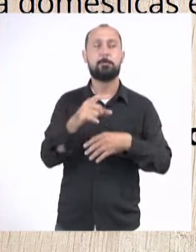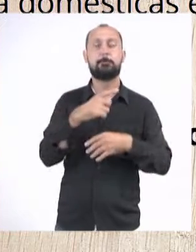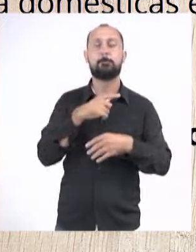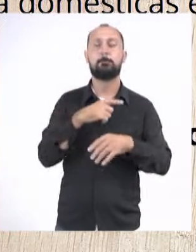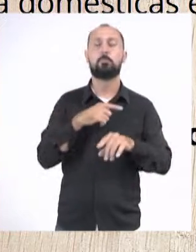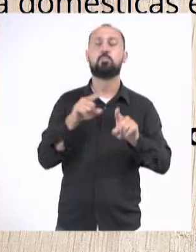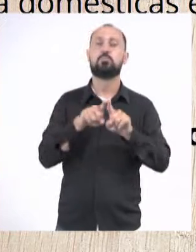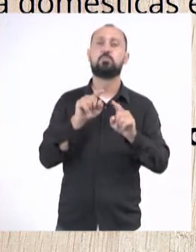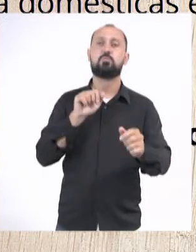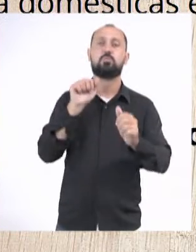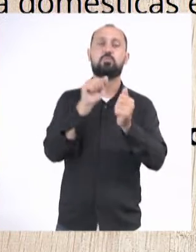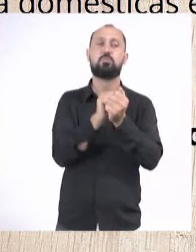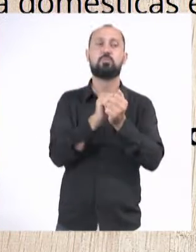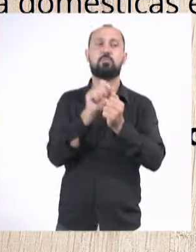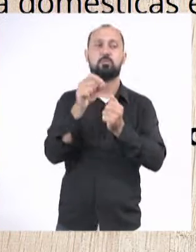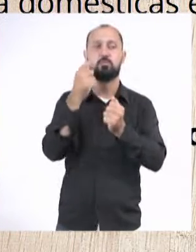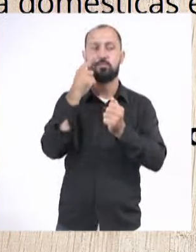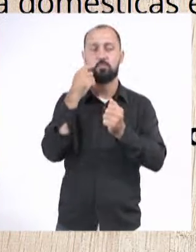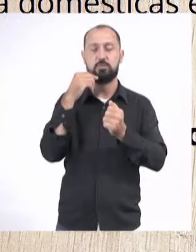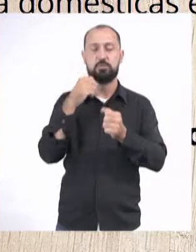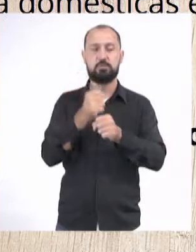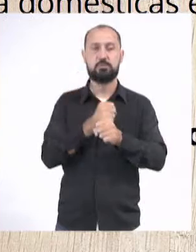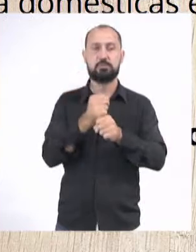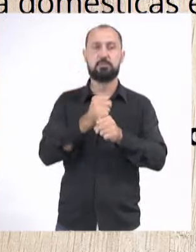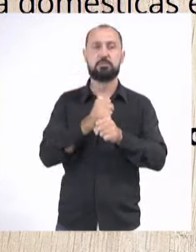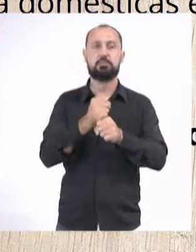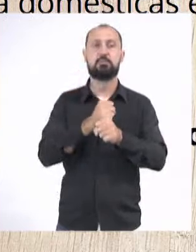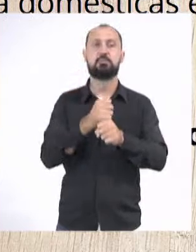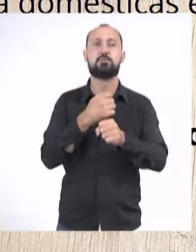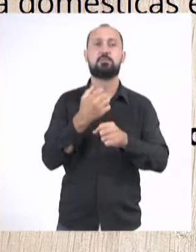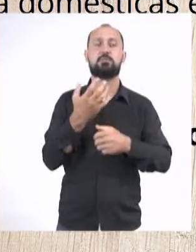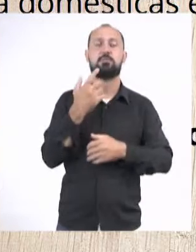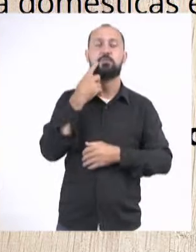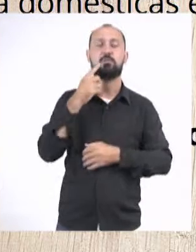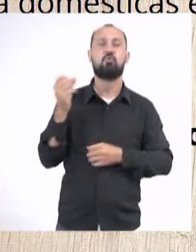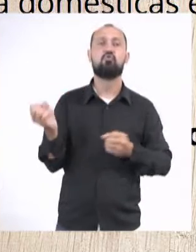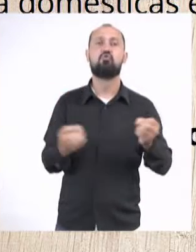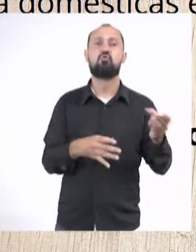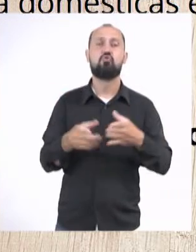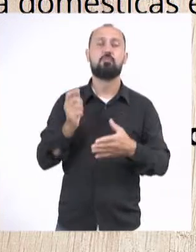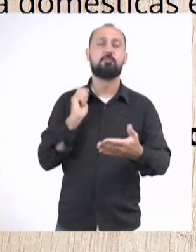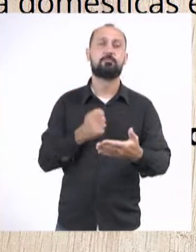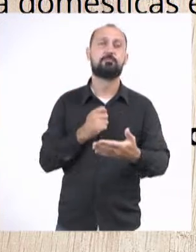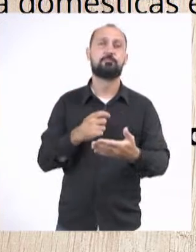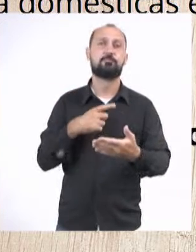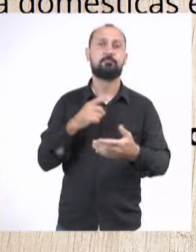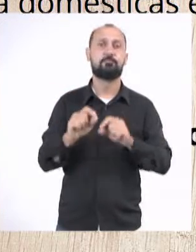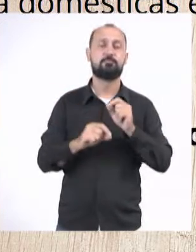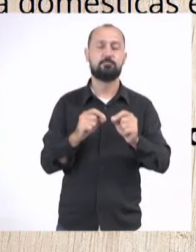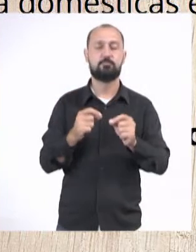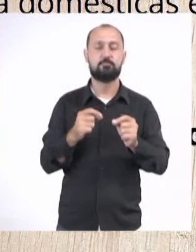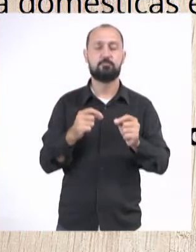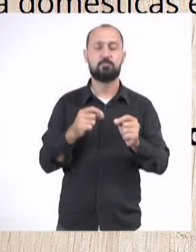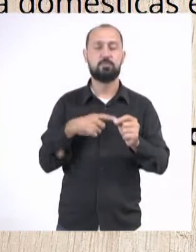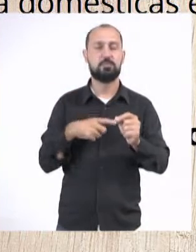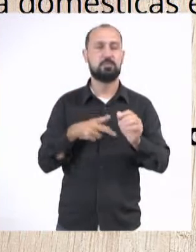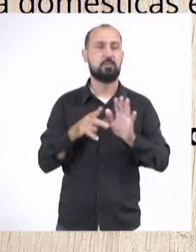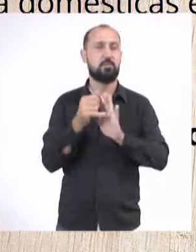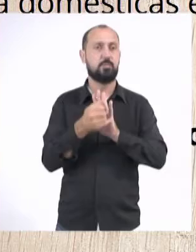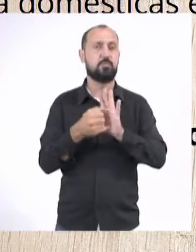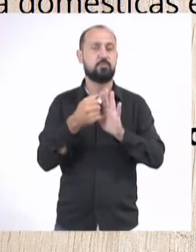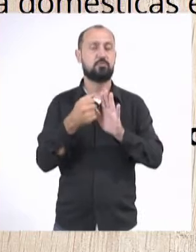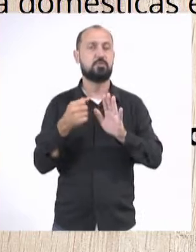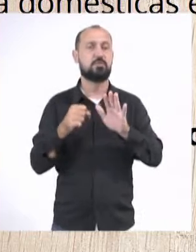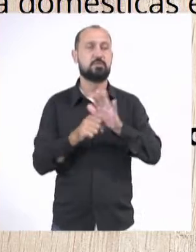elas também, até o final desse ano, concluídas as novas licitações, também esse programa também